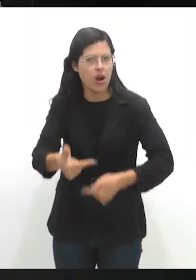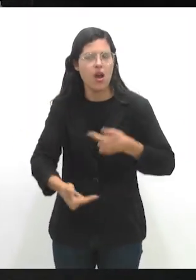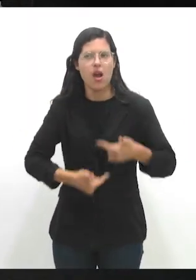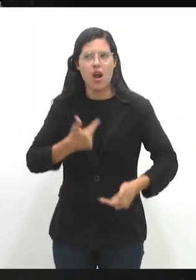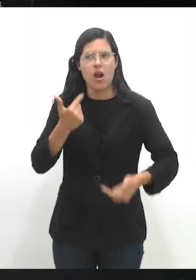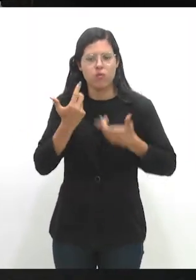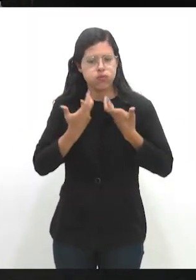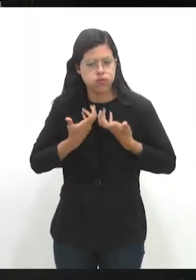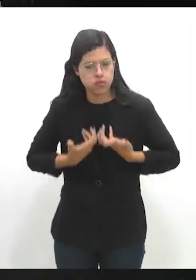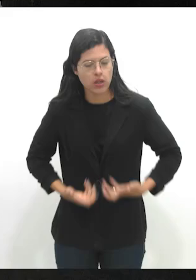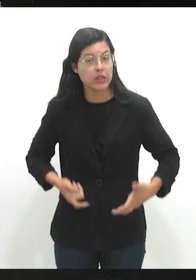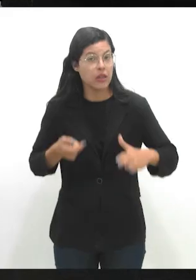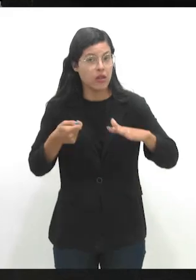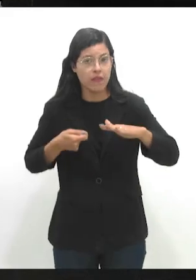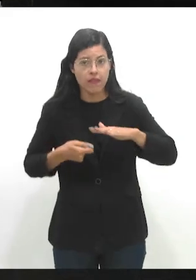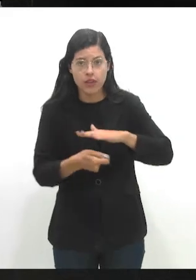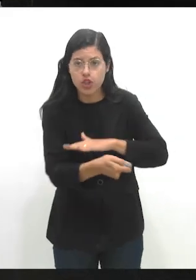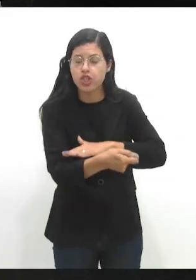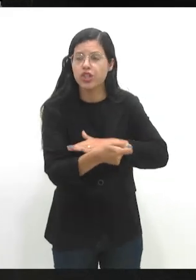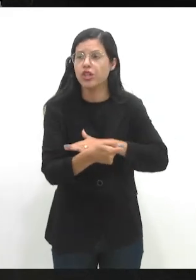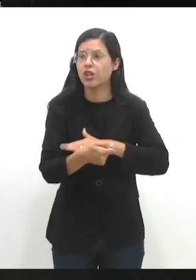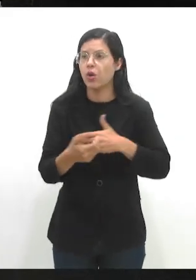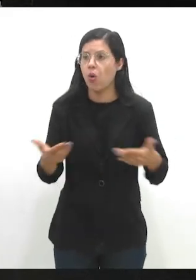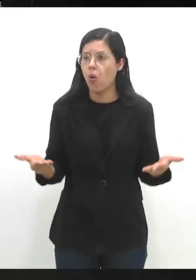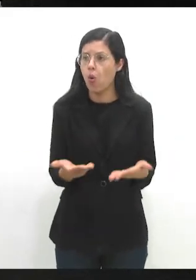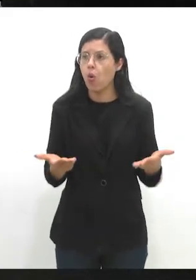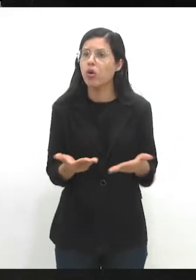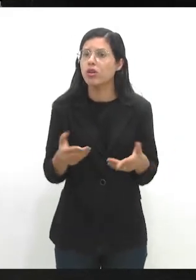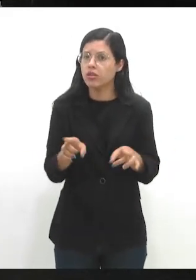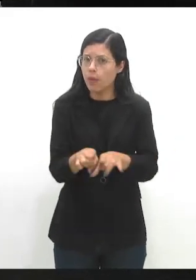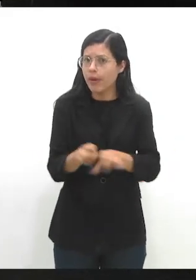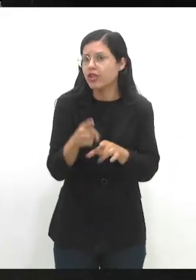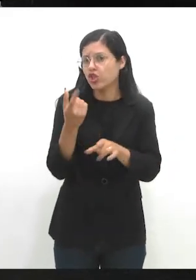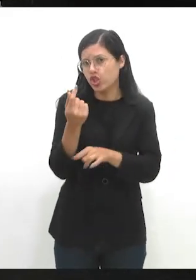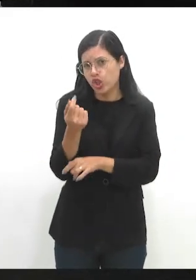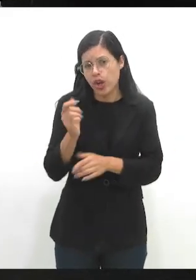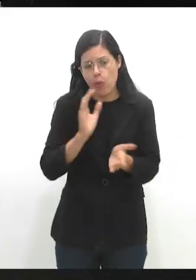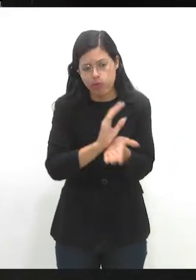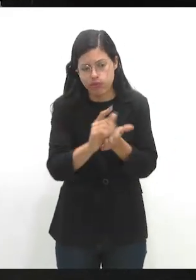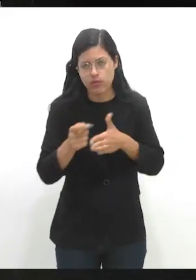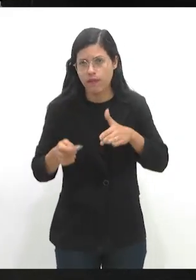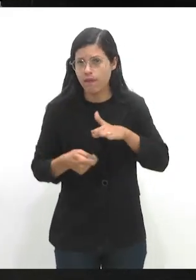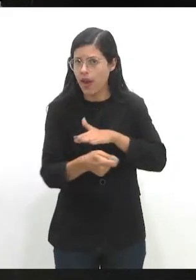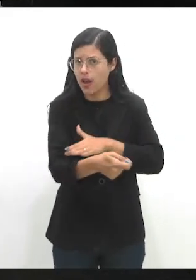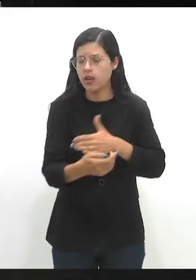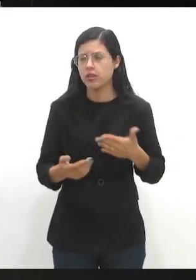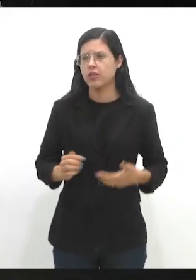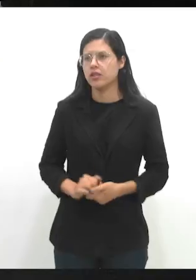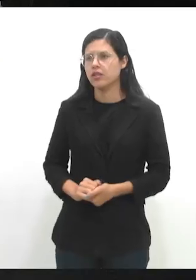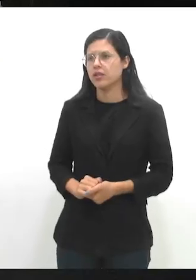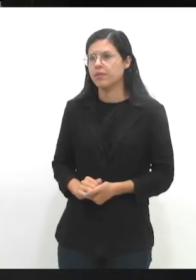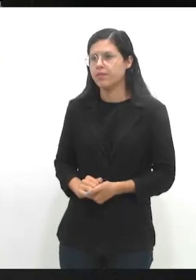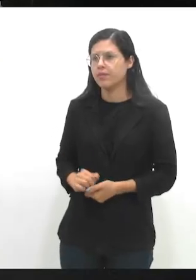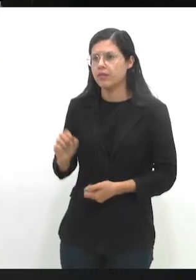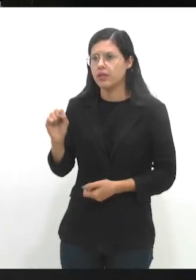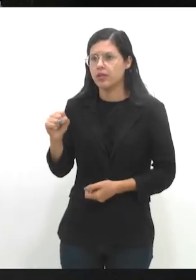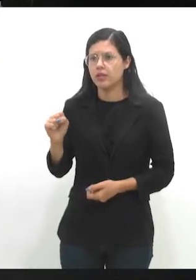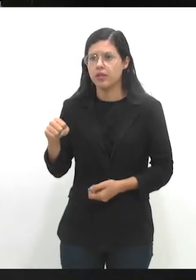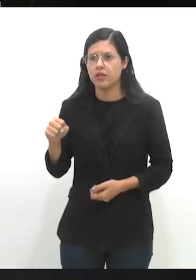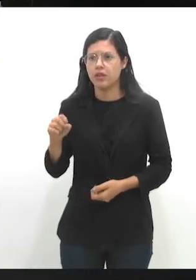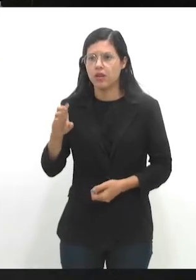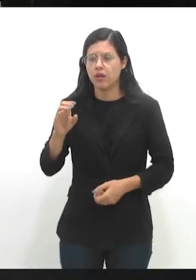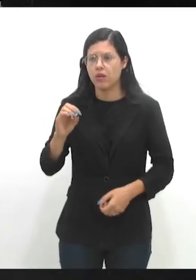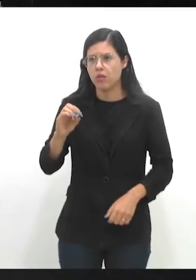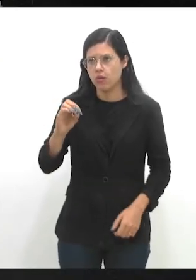acreditam. Investiram. Hoje em dia você põe dinheiro, né? Tudo. Dinheiro, né? O espetáculo do Otto, Não Me